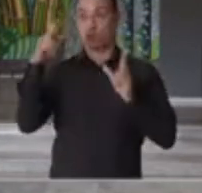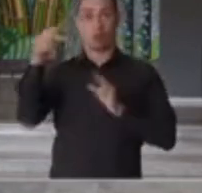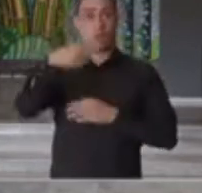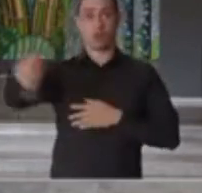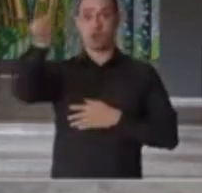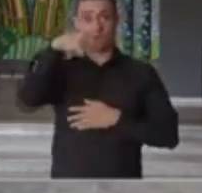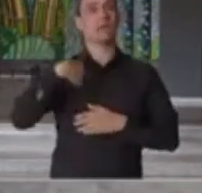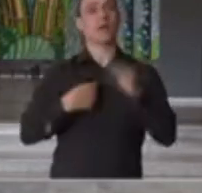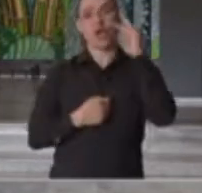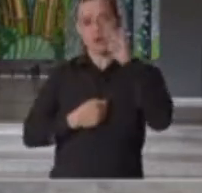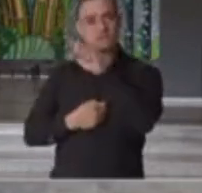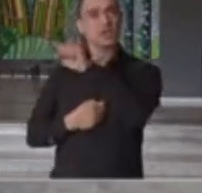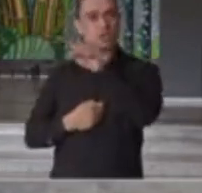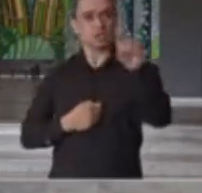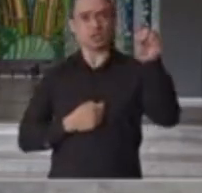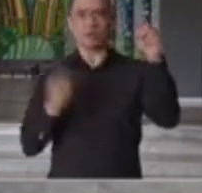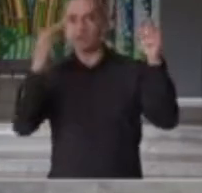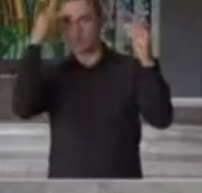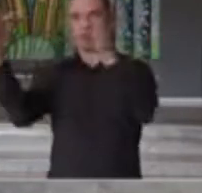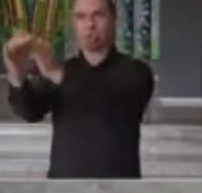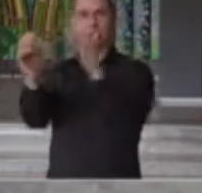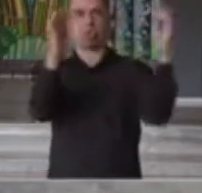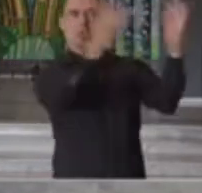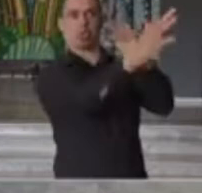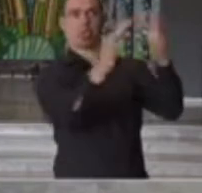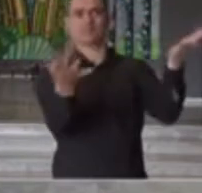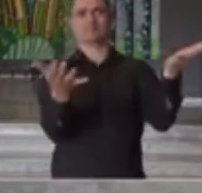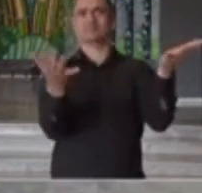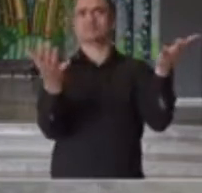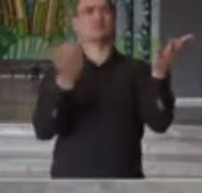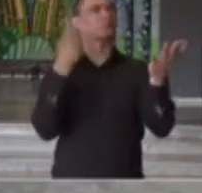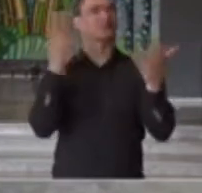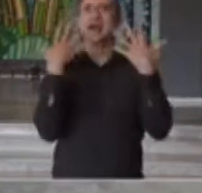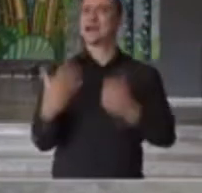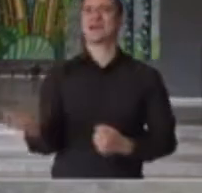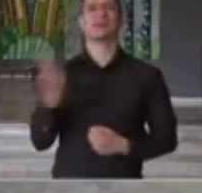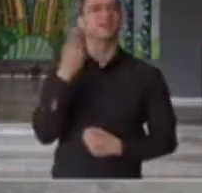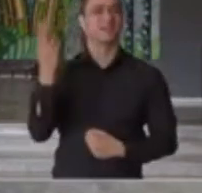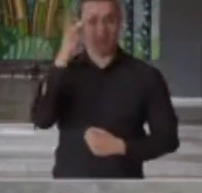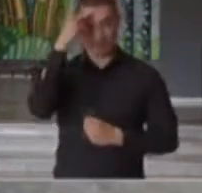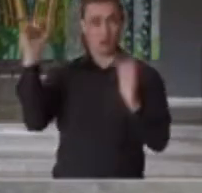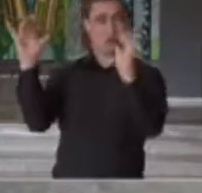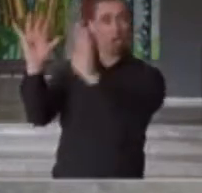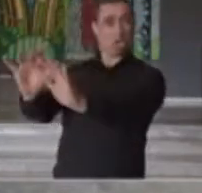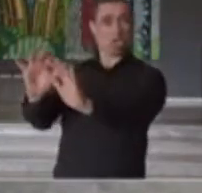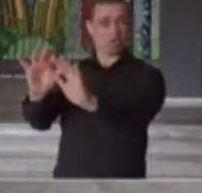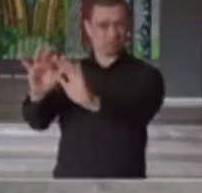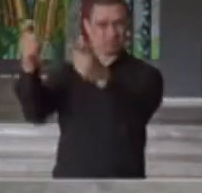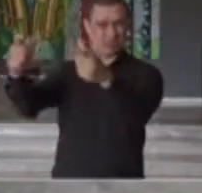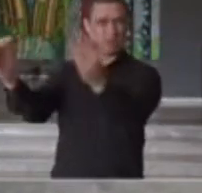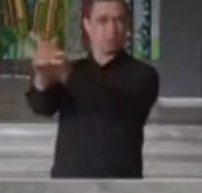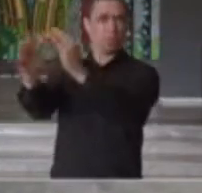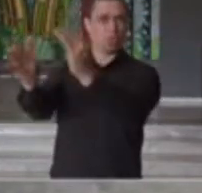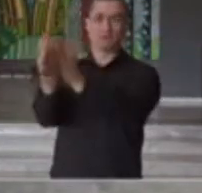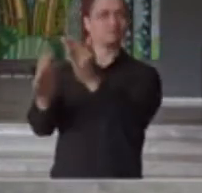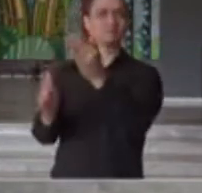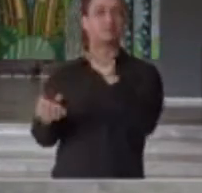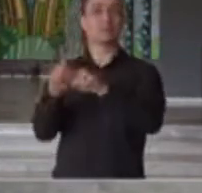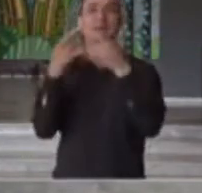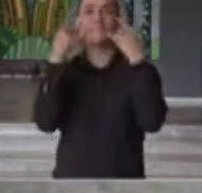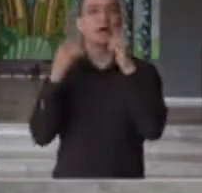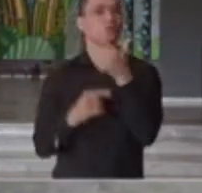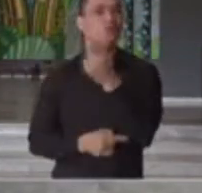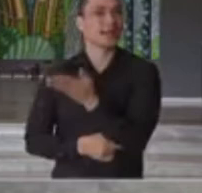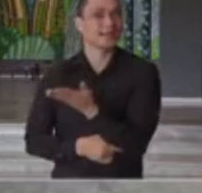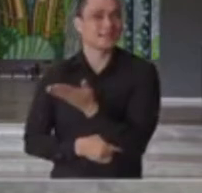vendo aglomerações. Mas isso é inaceitável. Além da aglomeração, que não é permitida, o não uso